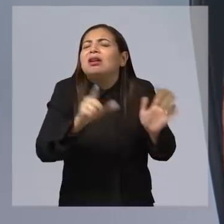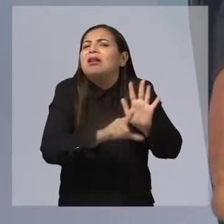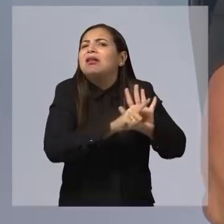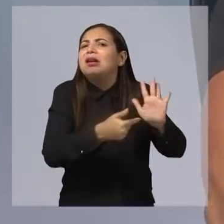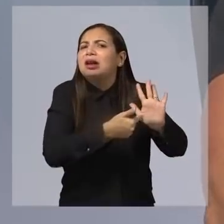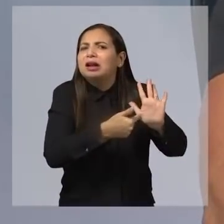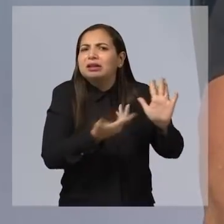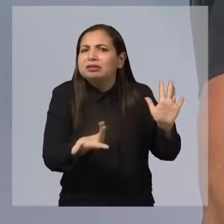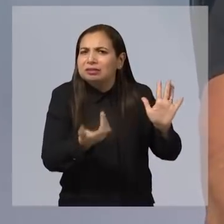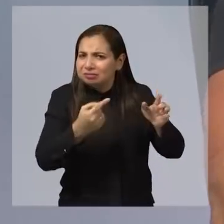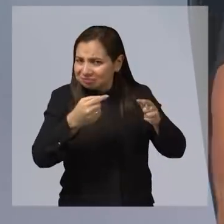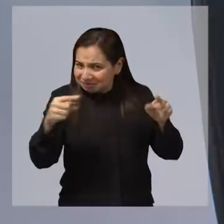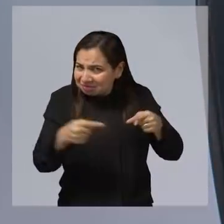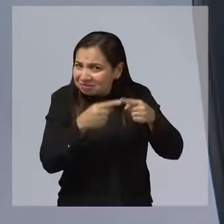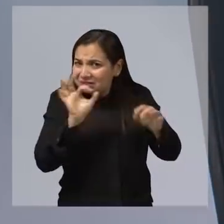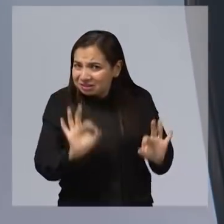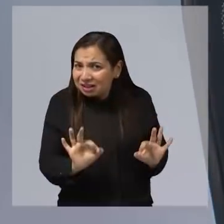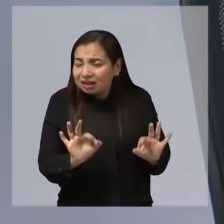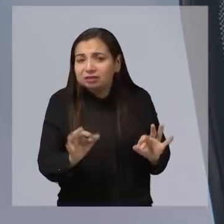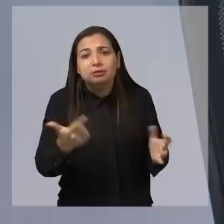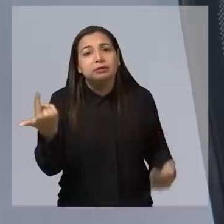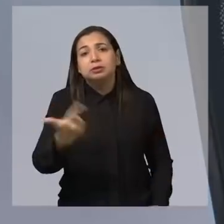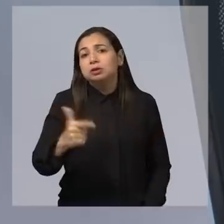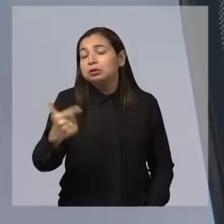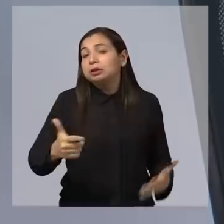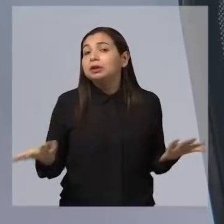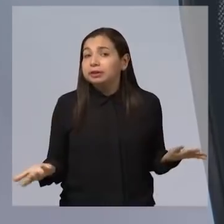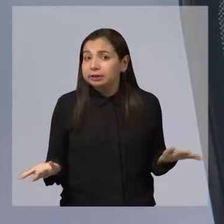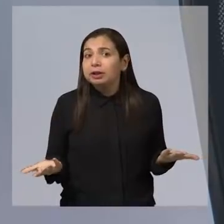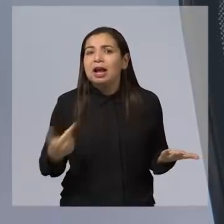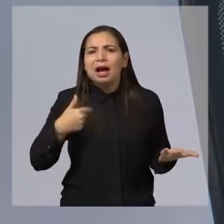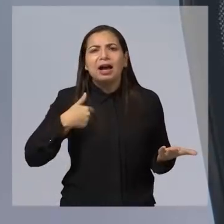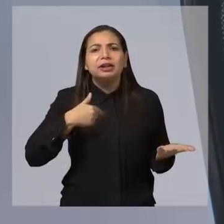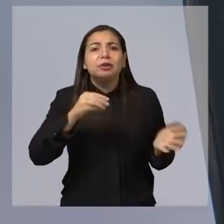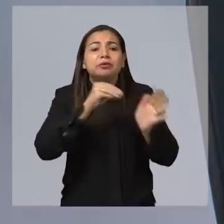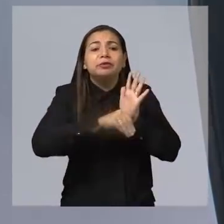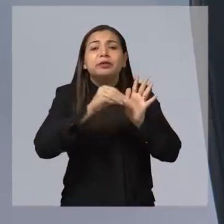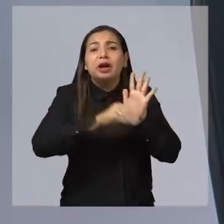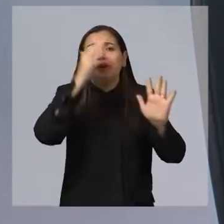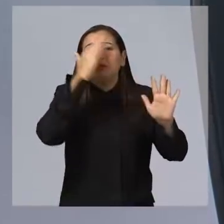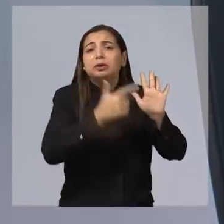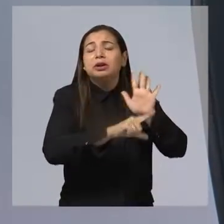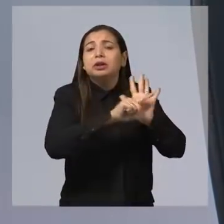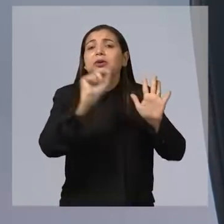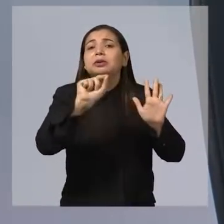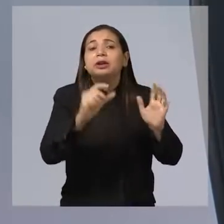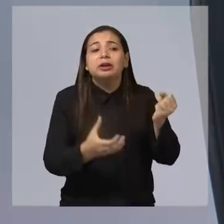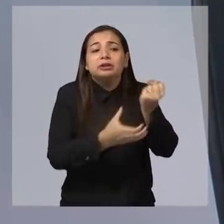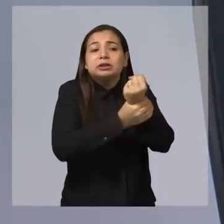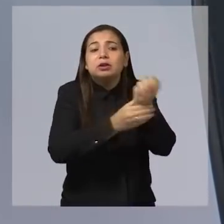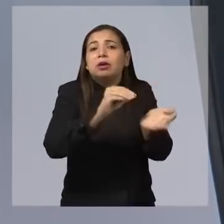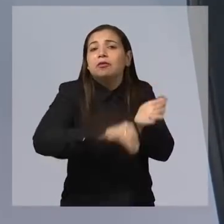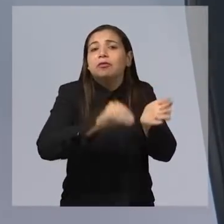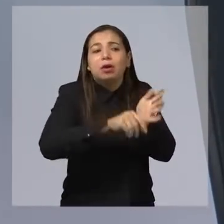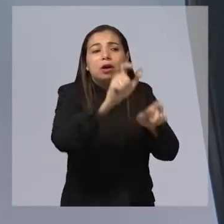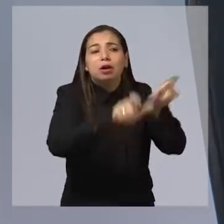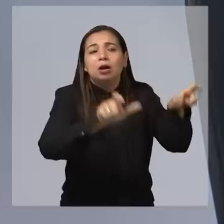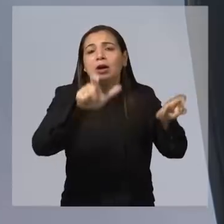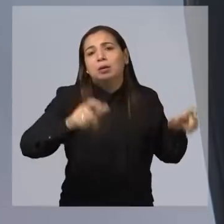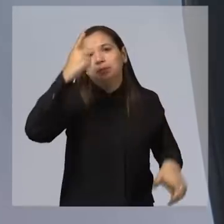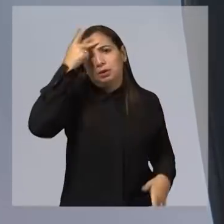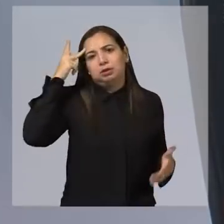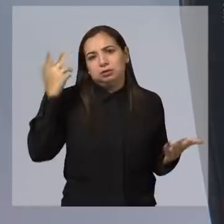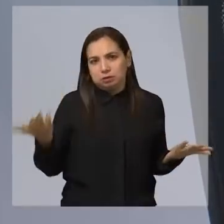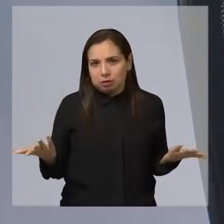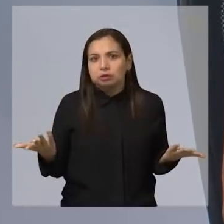Eu cumpro uma coisa que não me importa com o principal, que é o quê? A segurança das pessoas. Então eu não posso trabalhar dessa forma. Então a gente não trabalha dessa forma. Então o